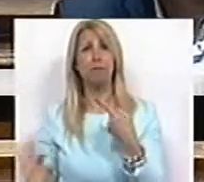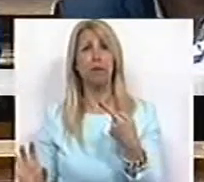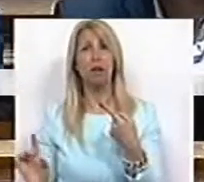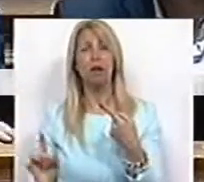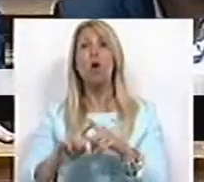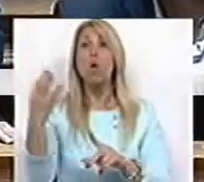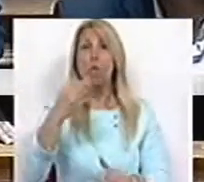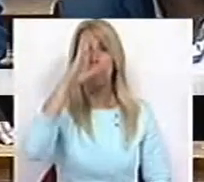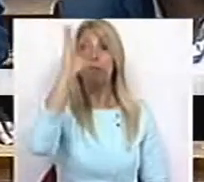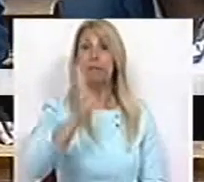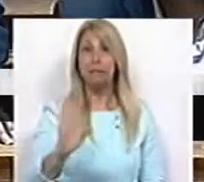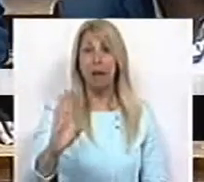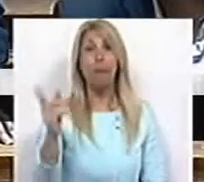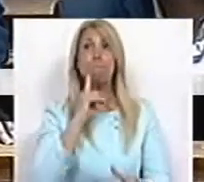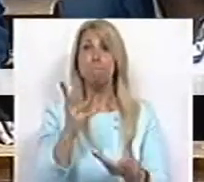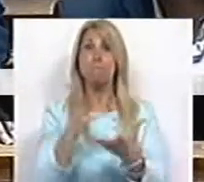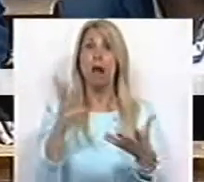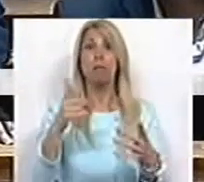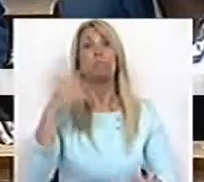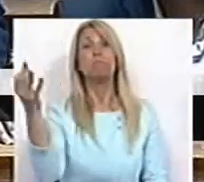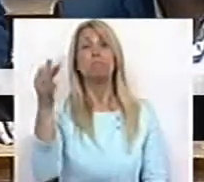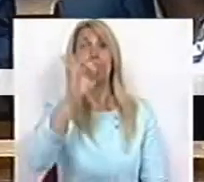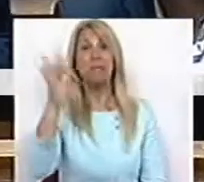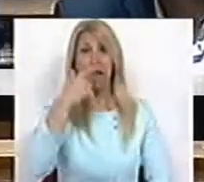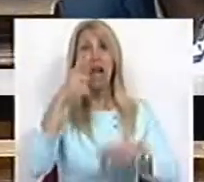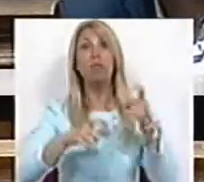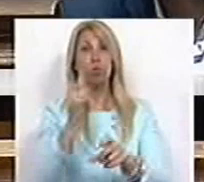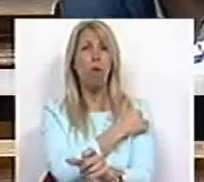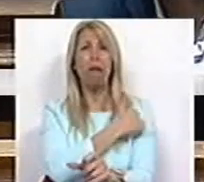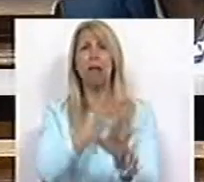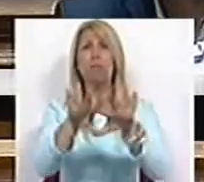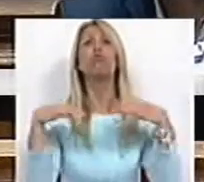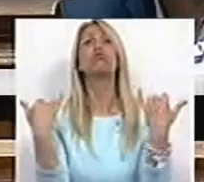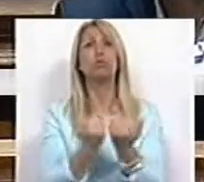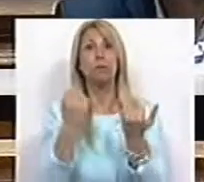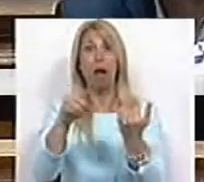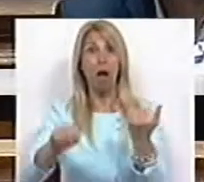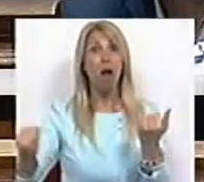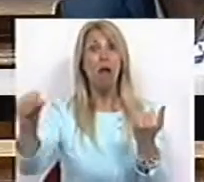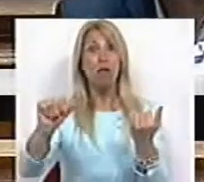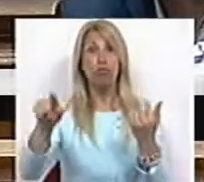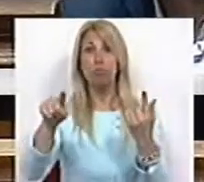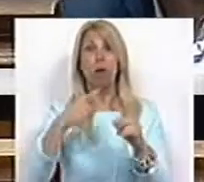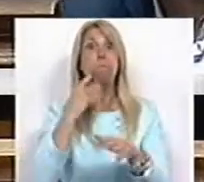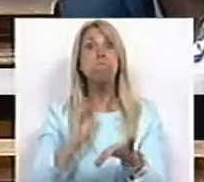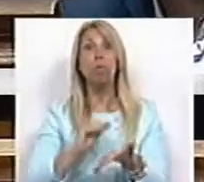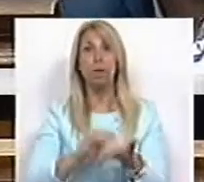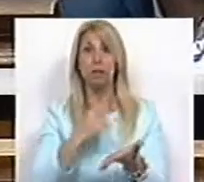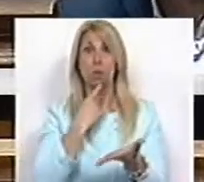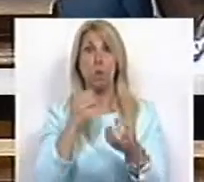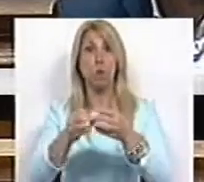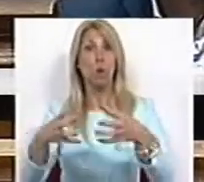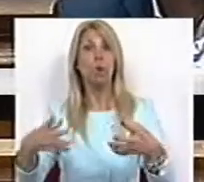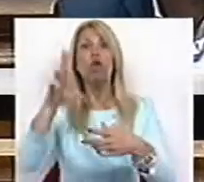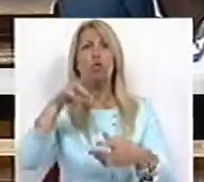como sabem, uma grande percentagem da população vive em bairros sociais. No Porto há bolsas de pobreza muito grandes que nunca